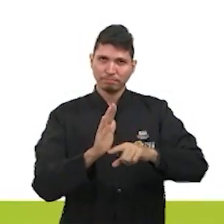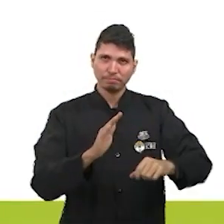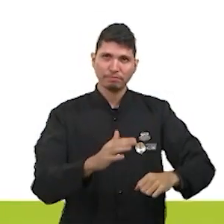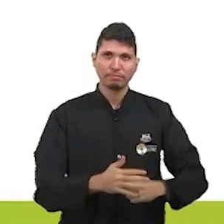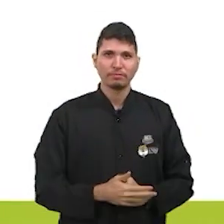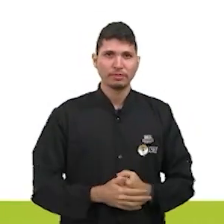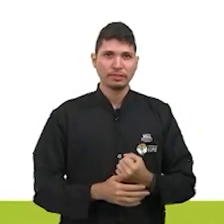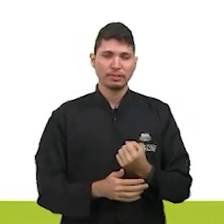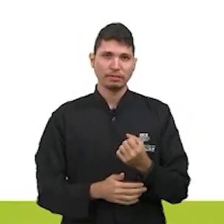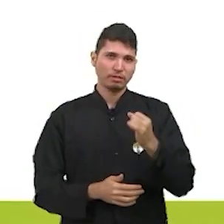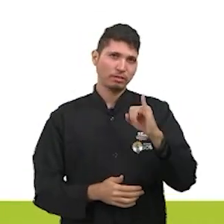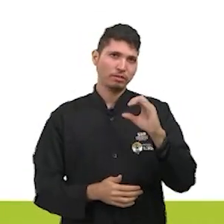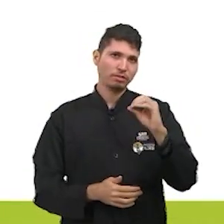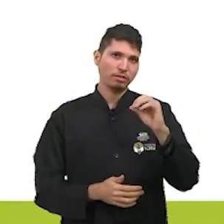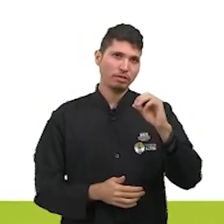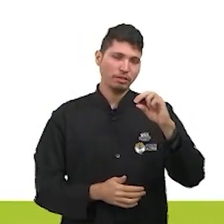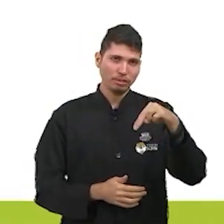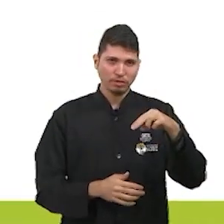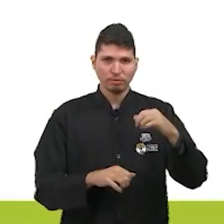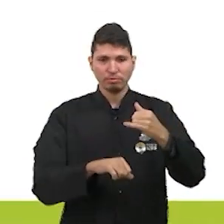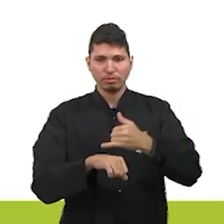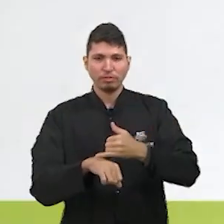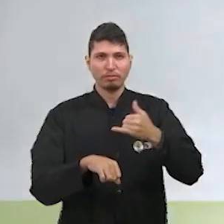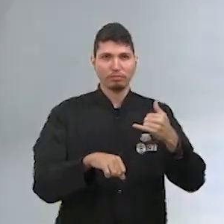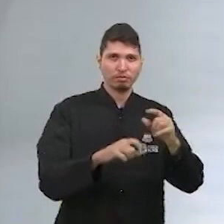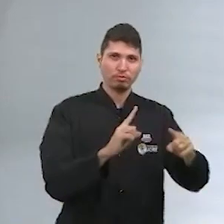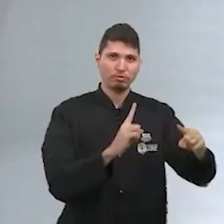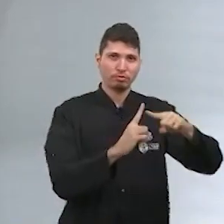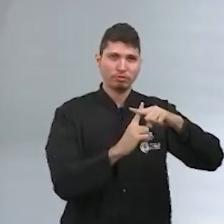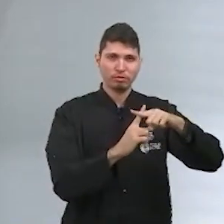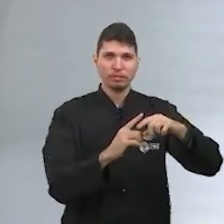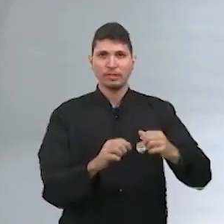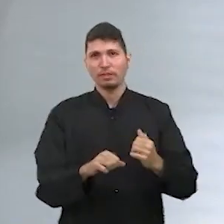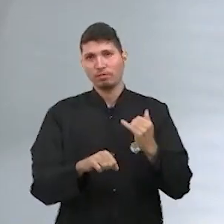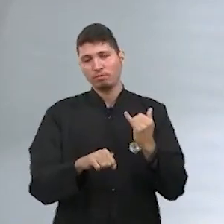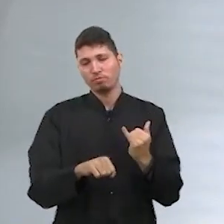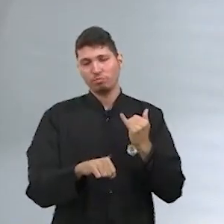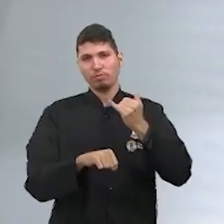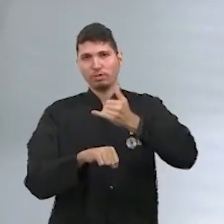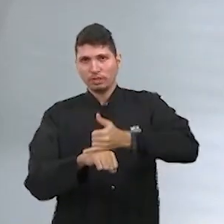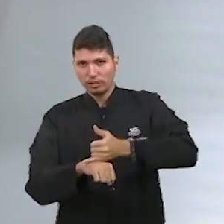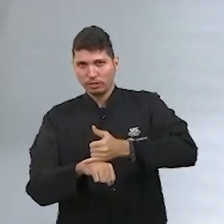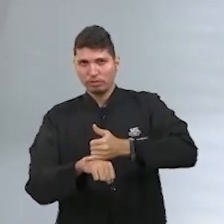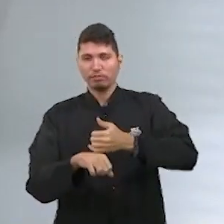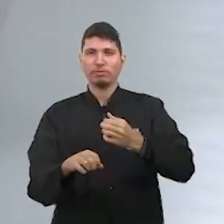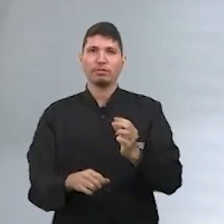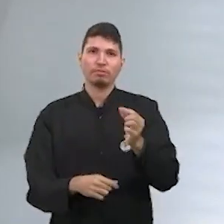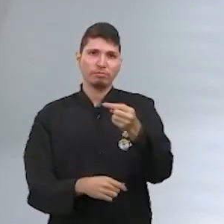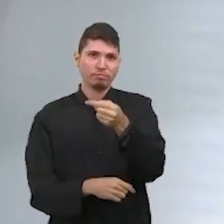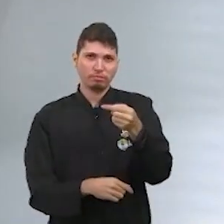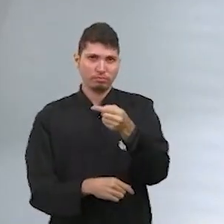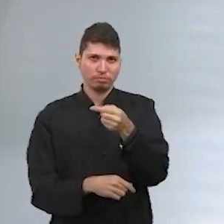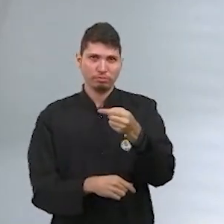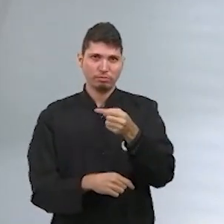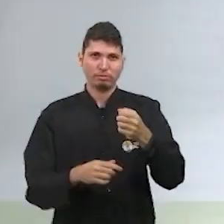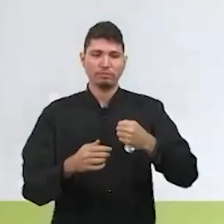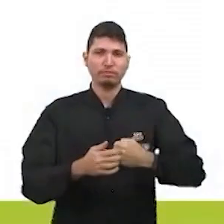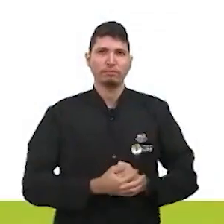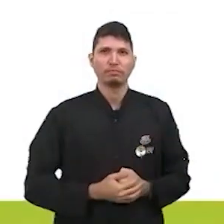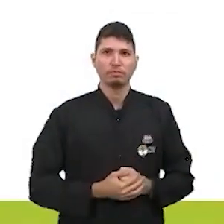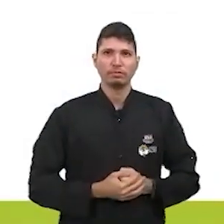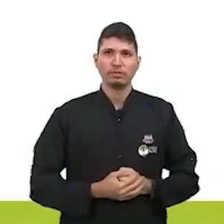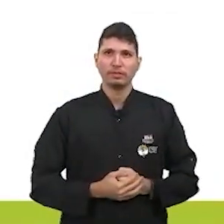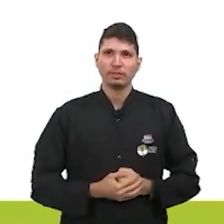em íon, lembrou do cátion, que é positivo, e do ânion, que é negativo. Analisando aqui o